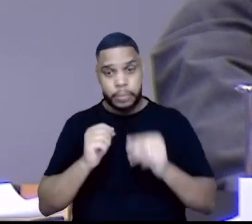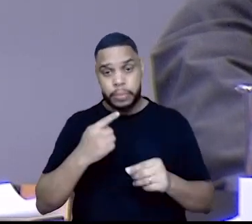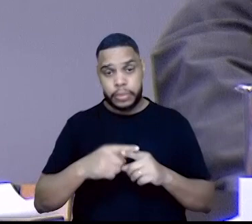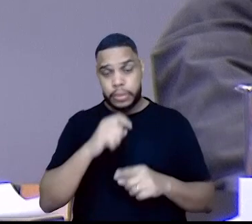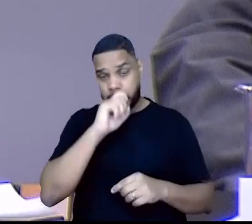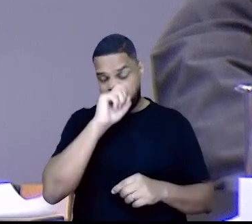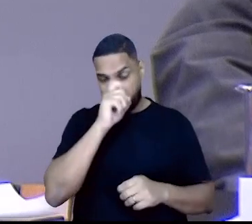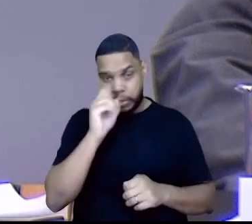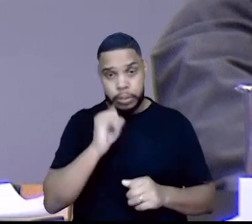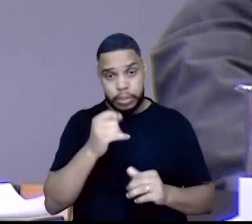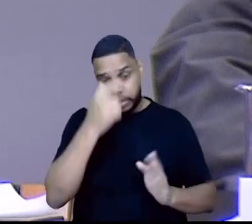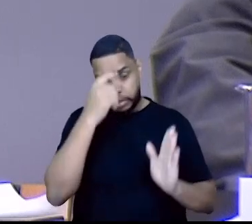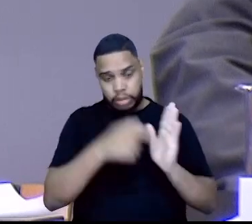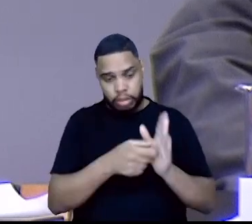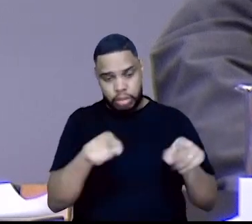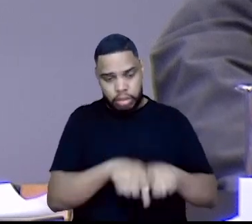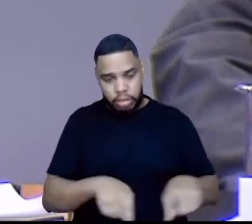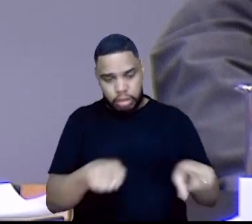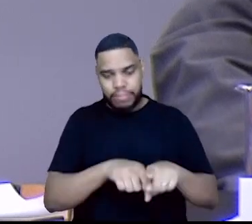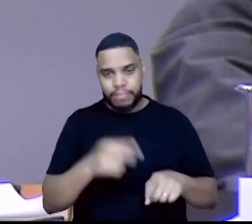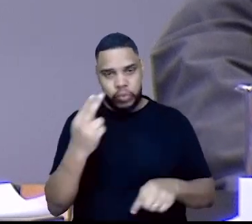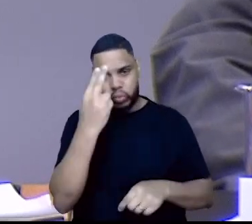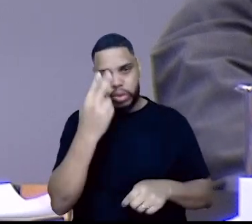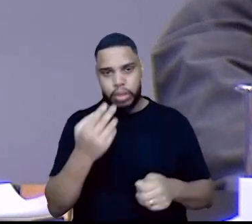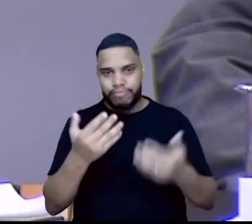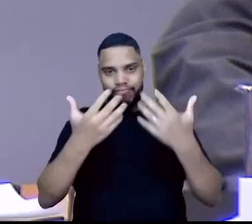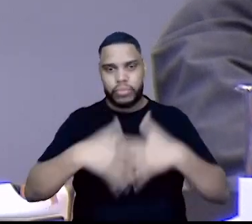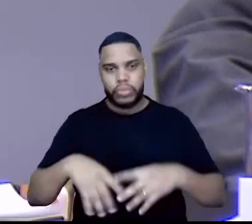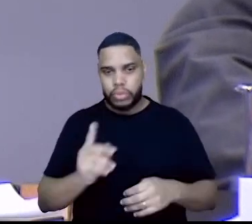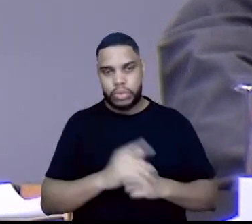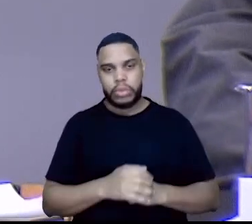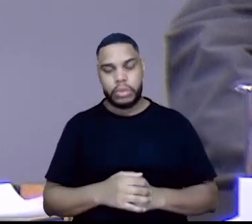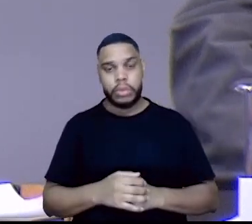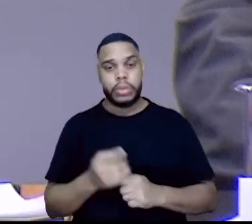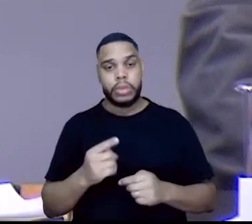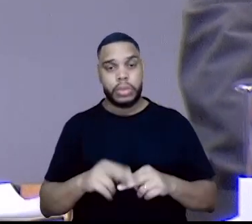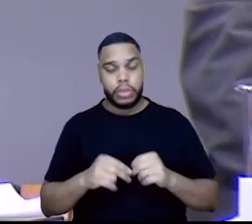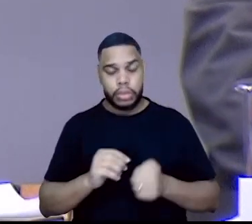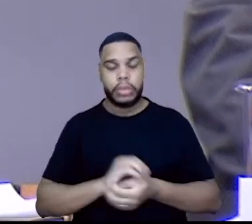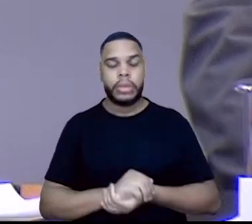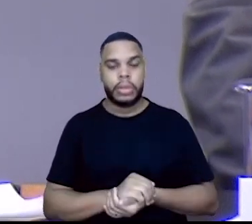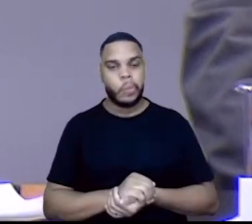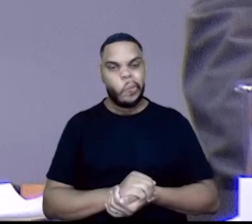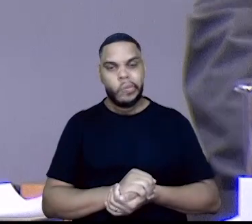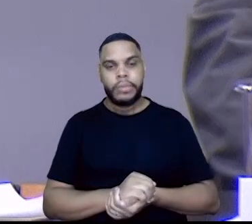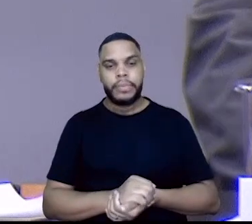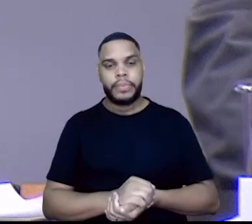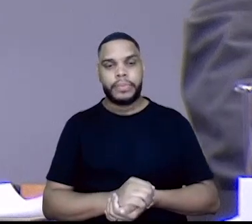não serviria, e eu gosto de exemplificar isso, e com isso vou terminar,